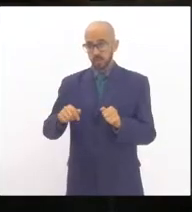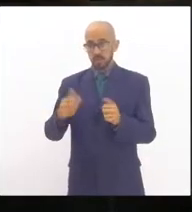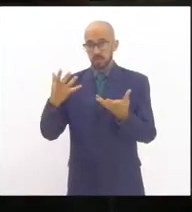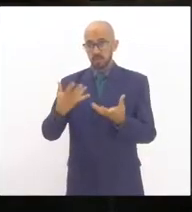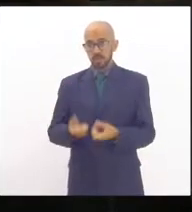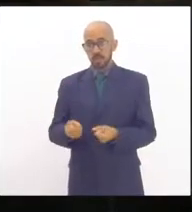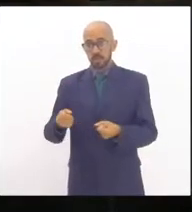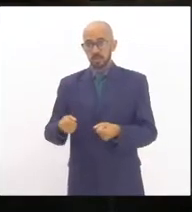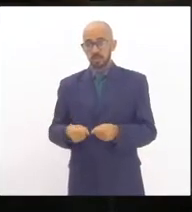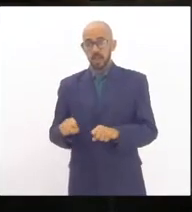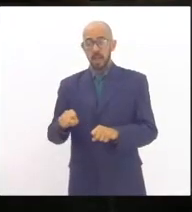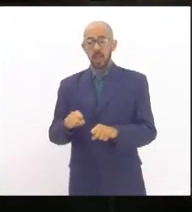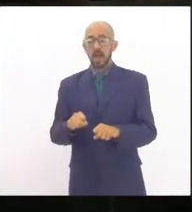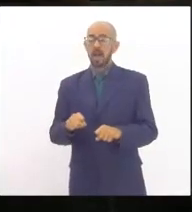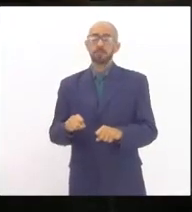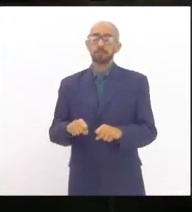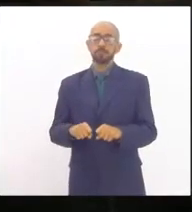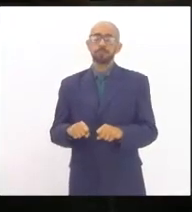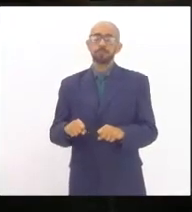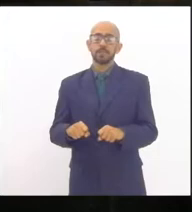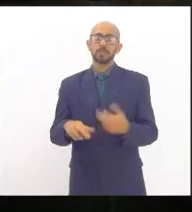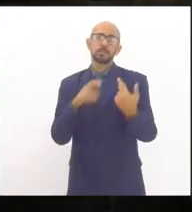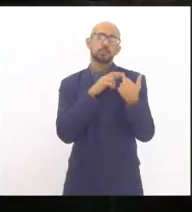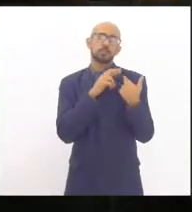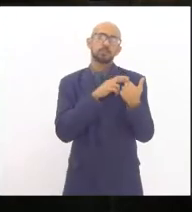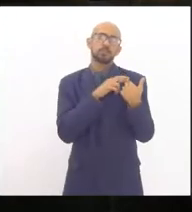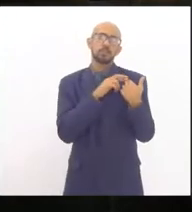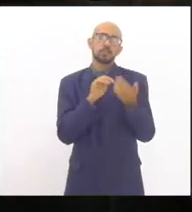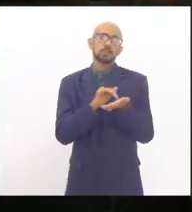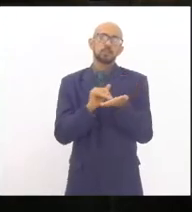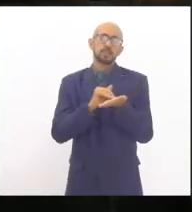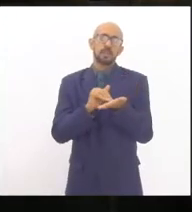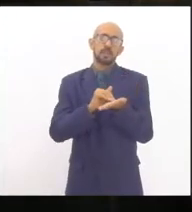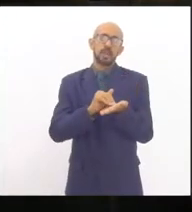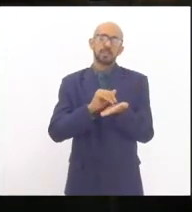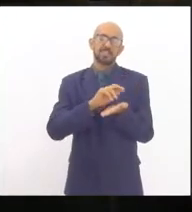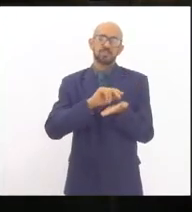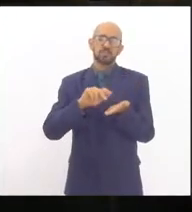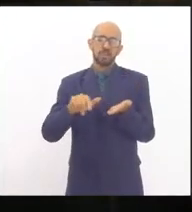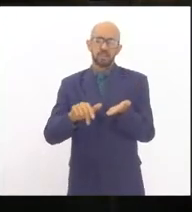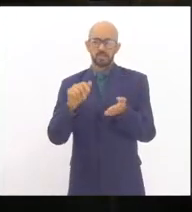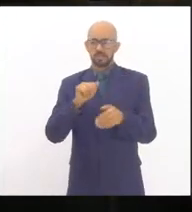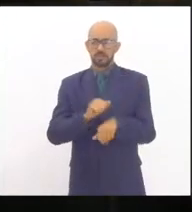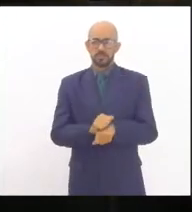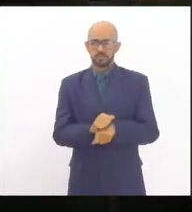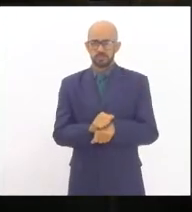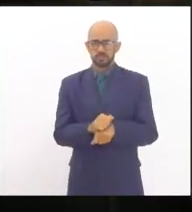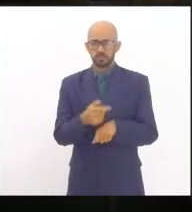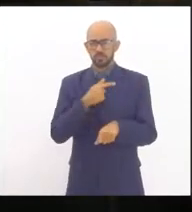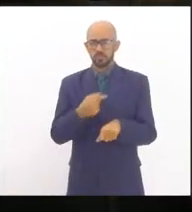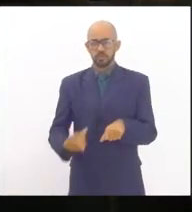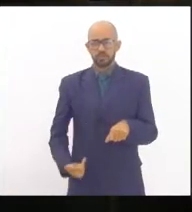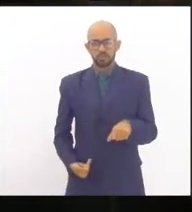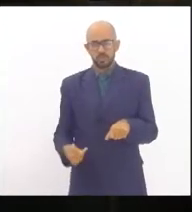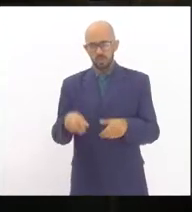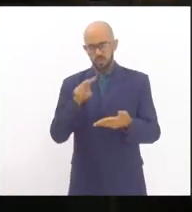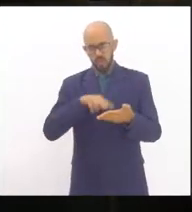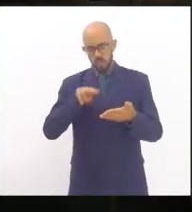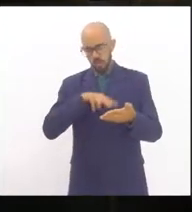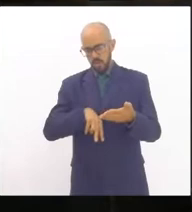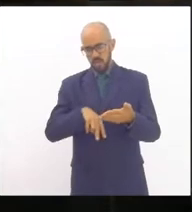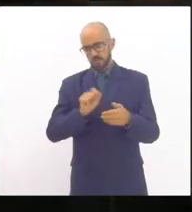de secretarias e foram muitos que eu diria governo ele Casa Civil e